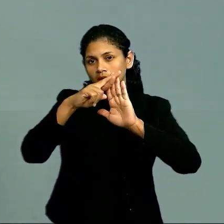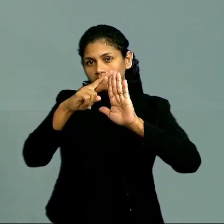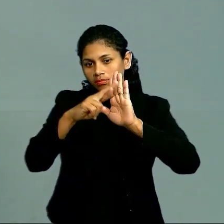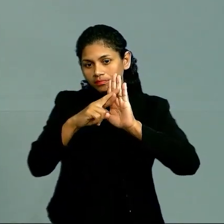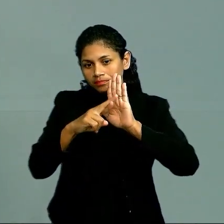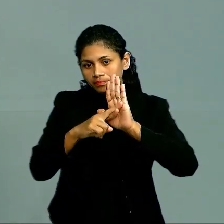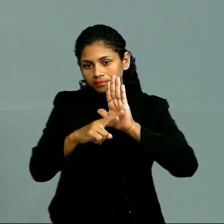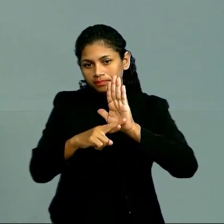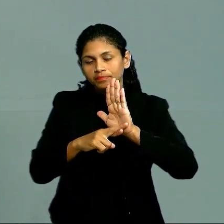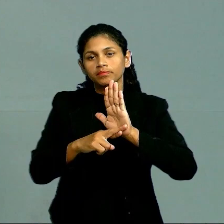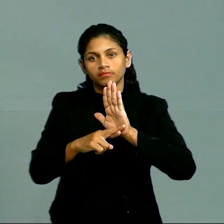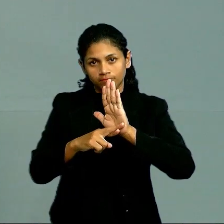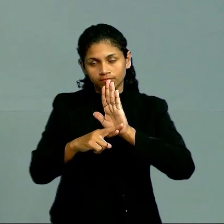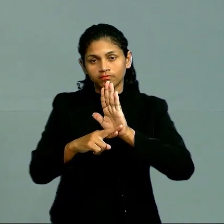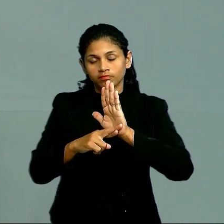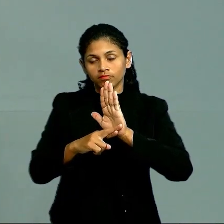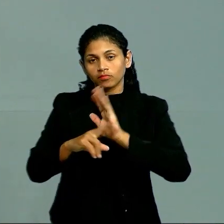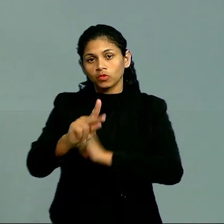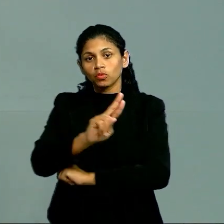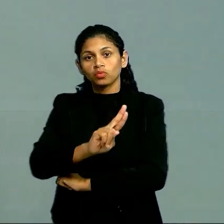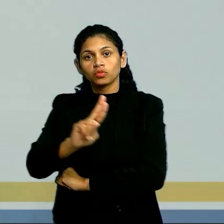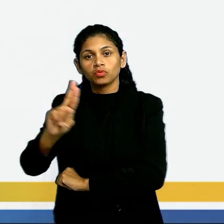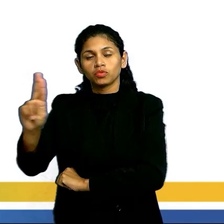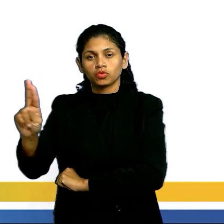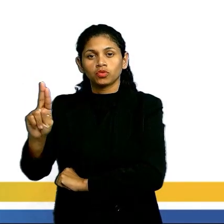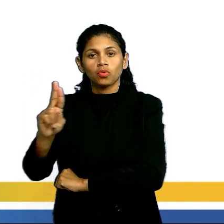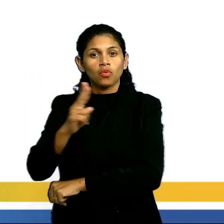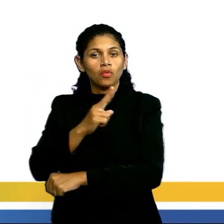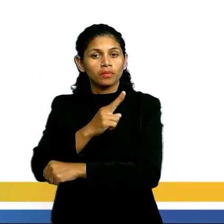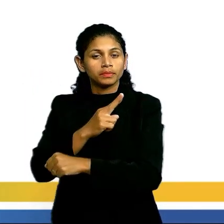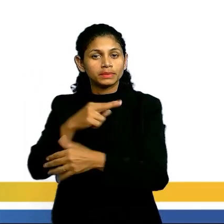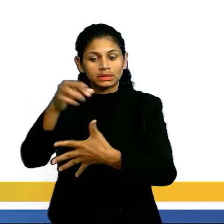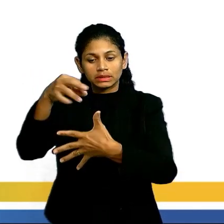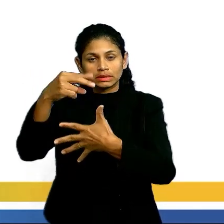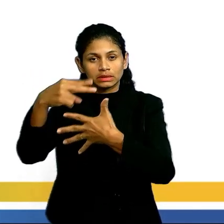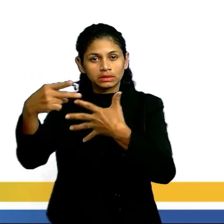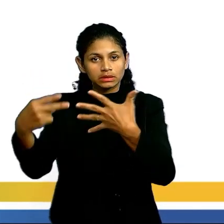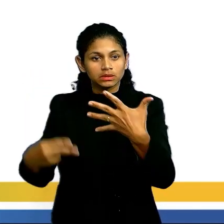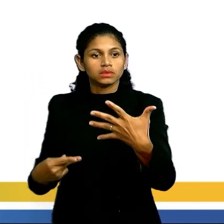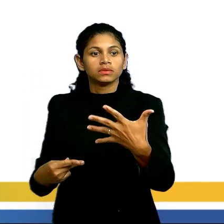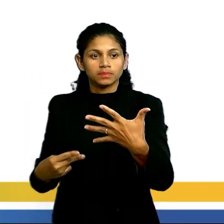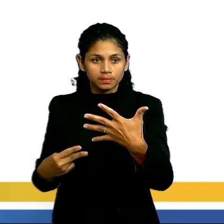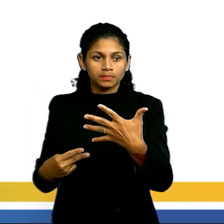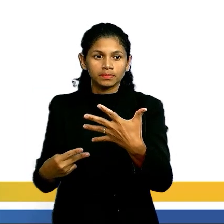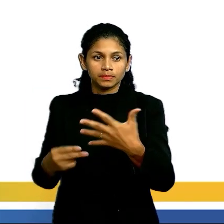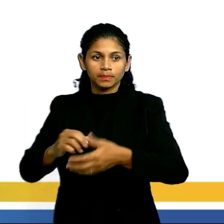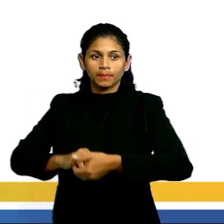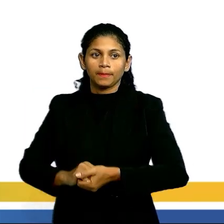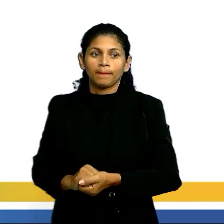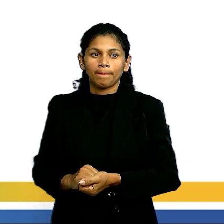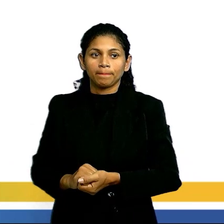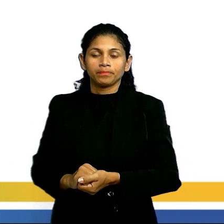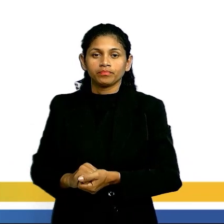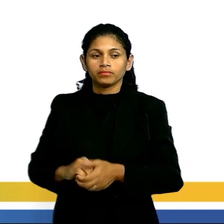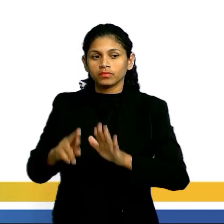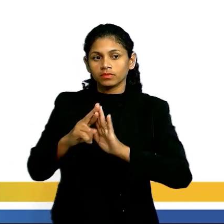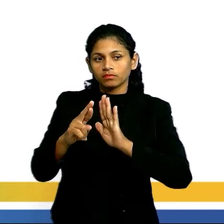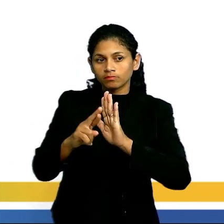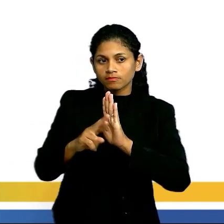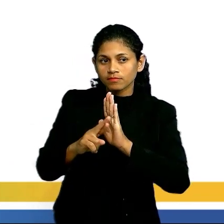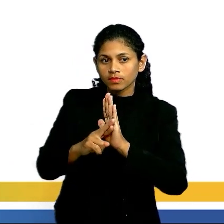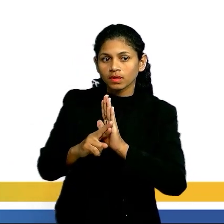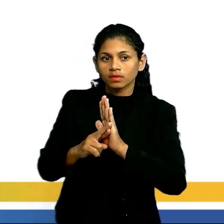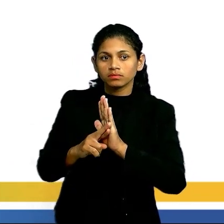Ele criou as regras do nome das espécies. E olha só como é que funciona. Tá, as regras de taxonomia, tá? Isso aqui é